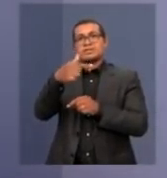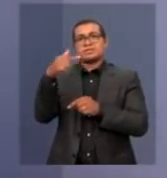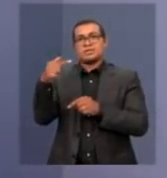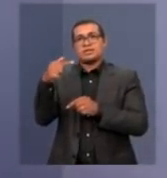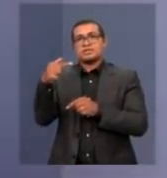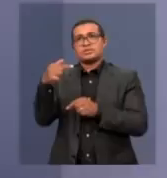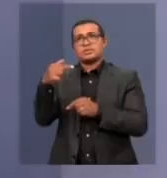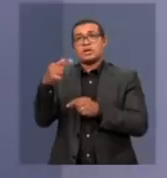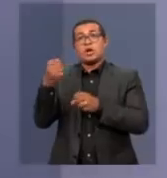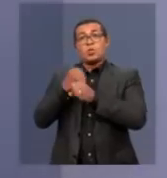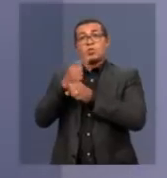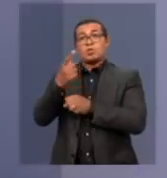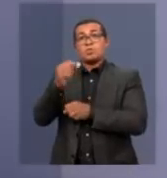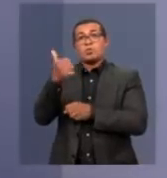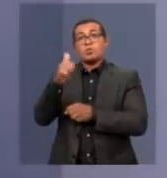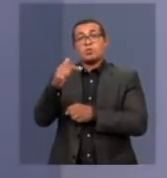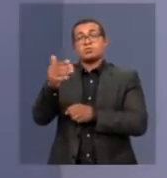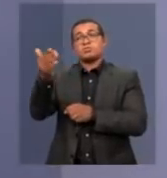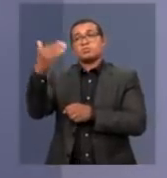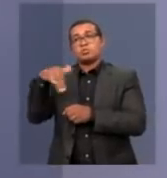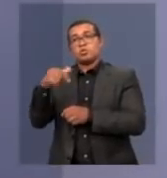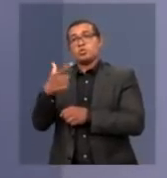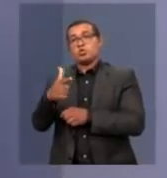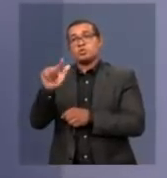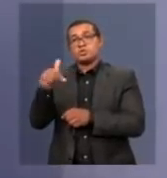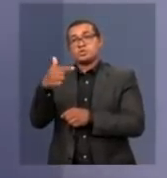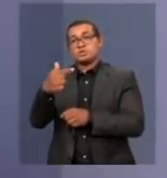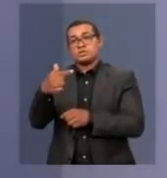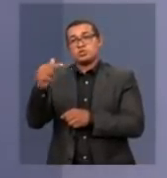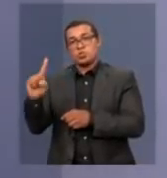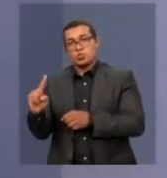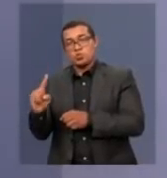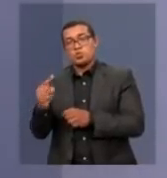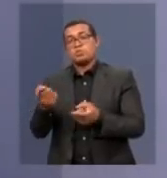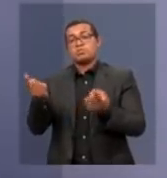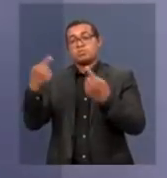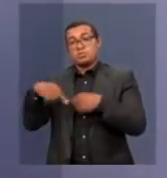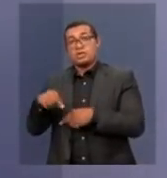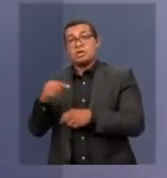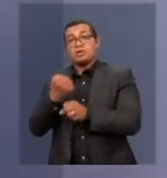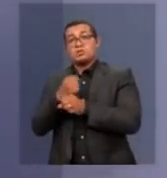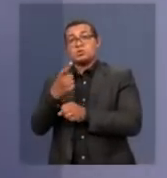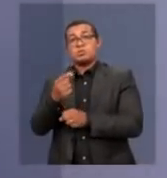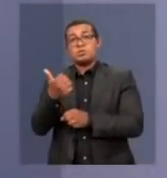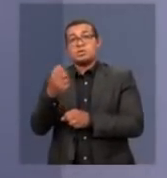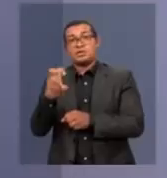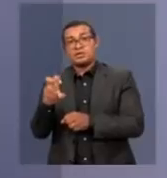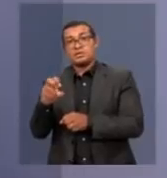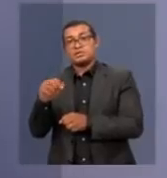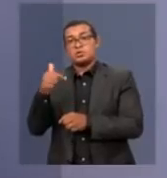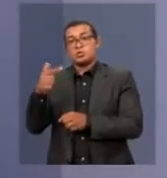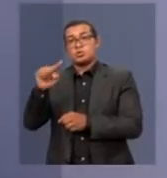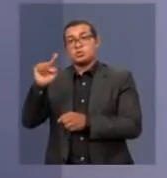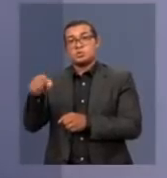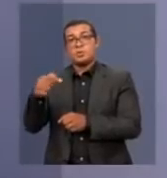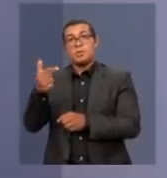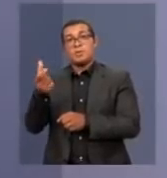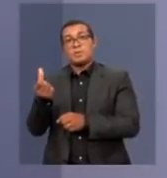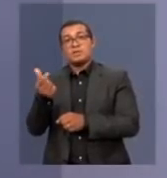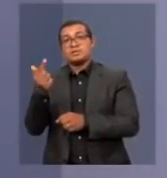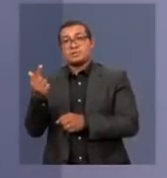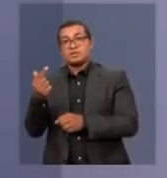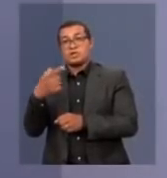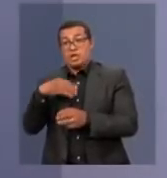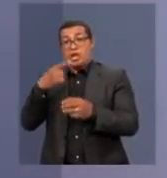27 1 em 2011 caiu mais ainda drasticamente em 2007 em 2015 inep não é dado meu então